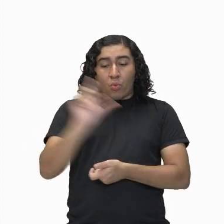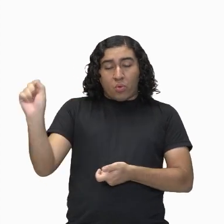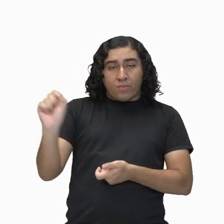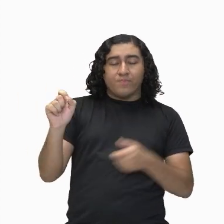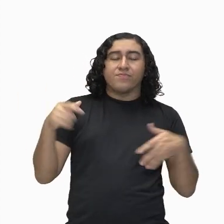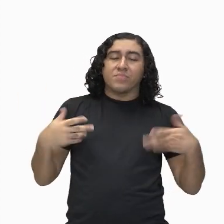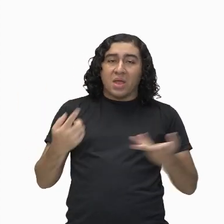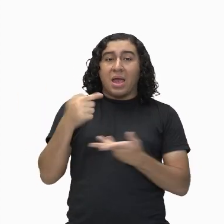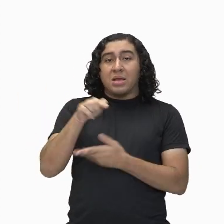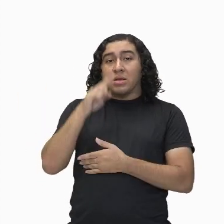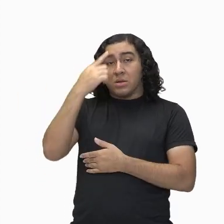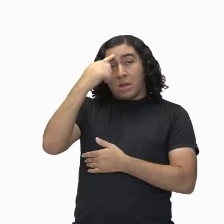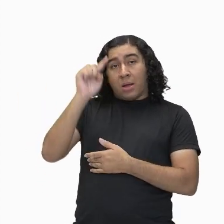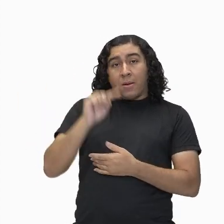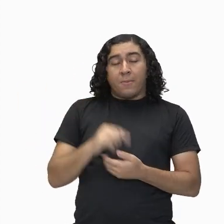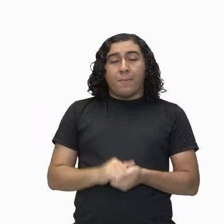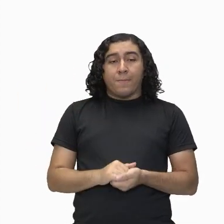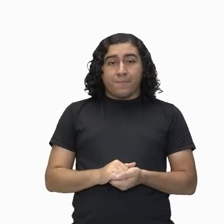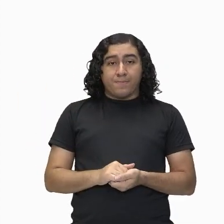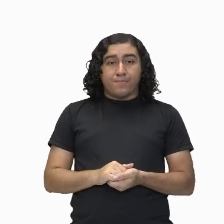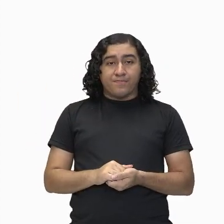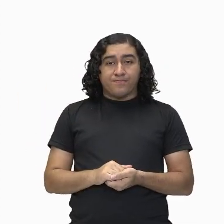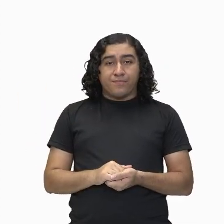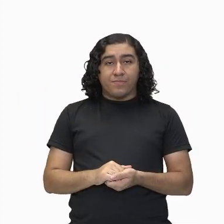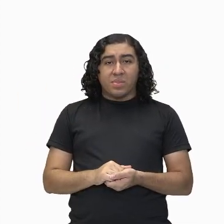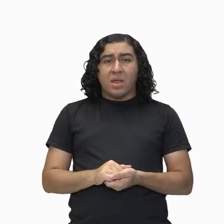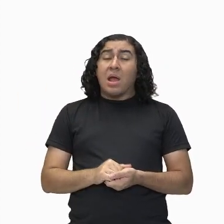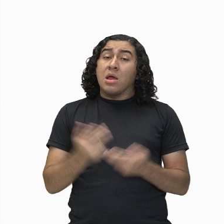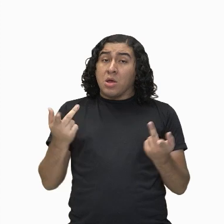líquida é o seguinte, a liquidez, tá?